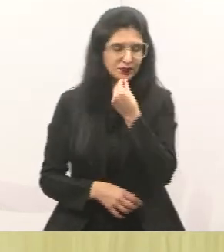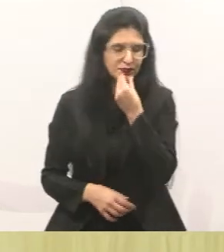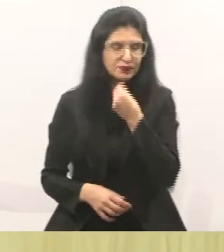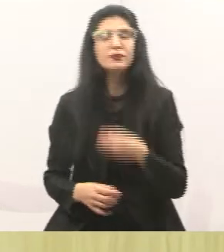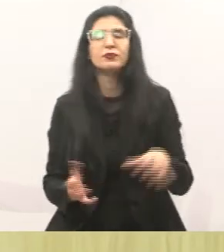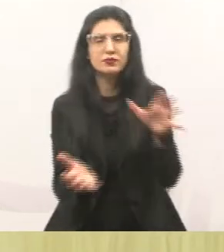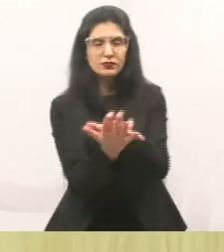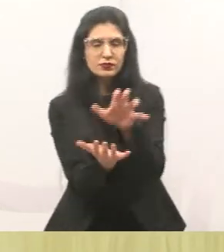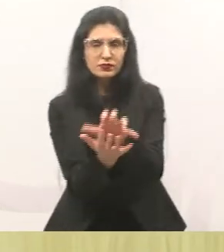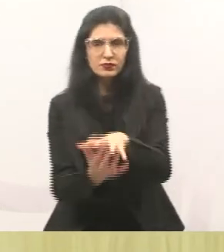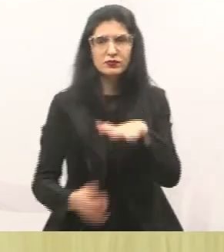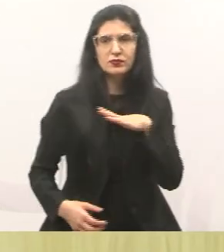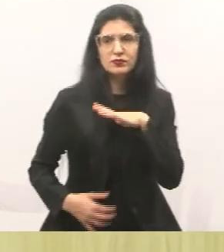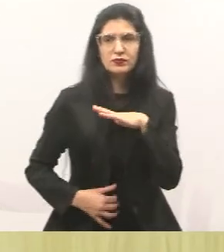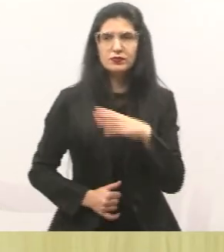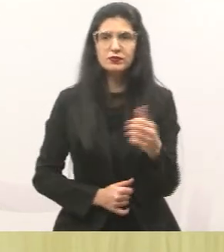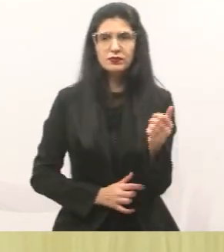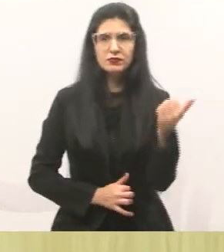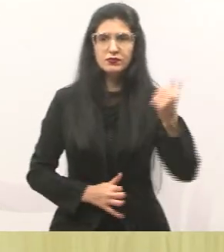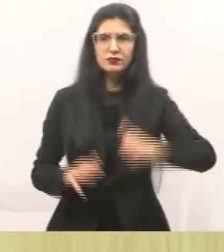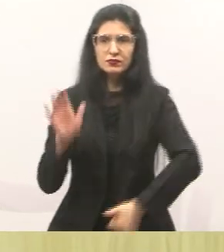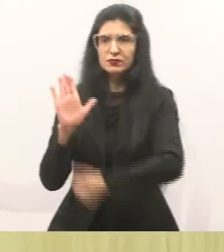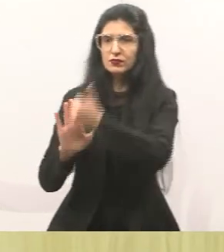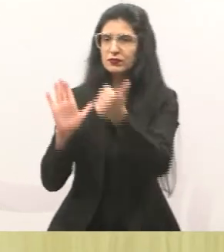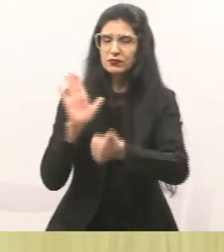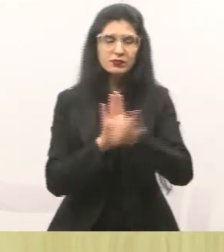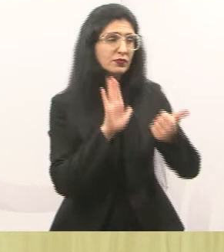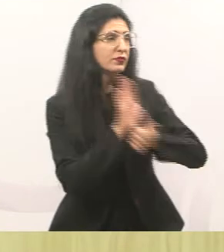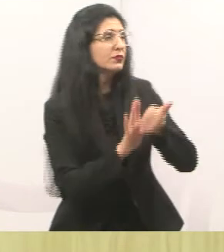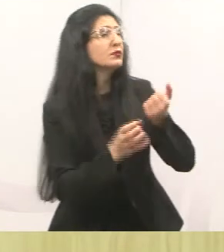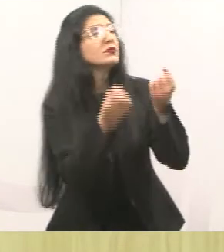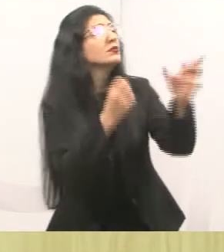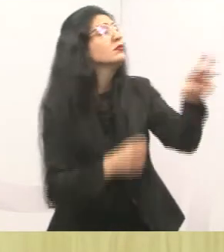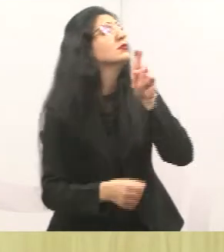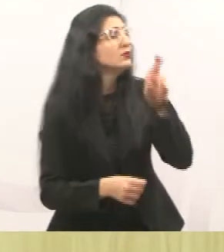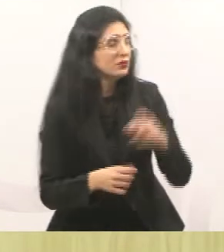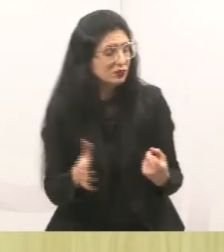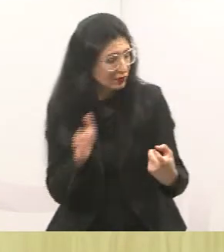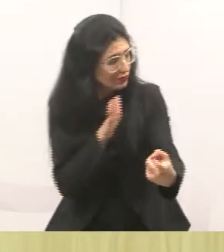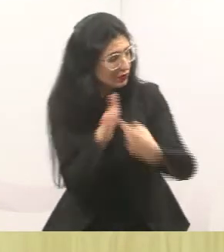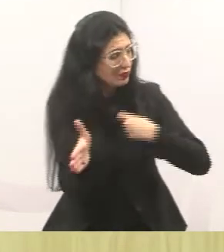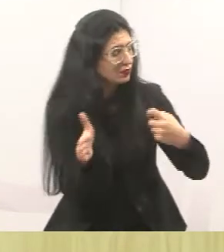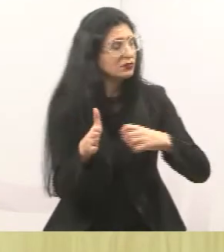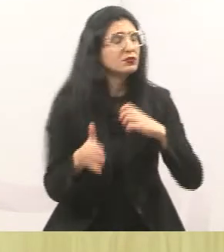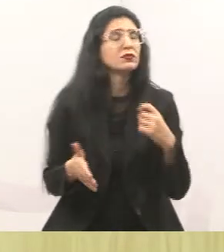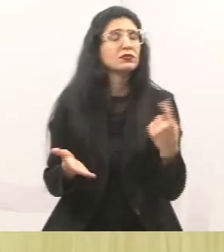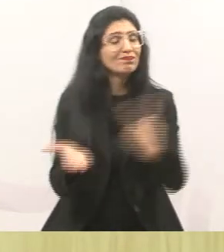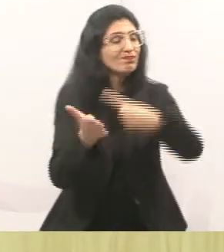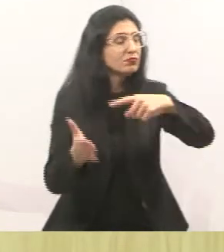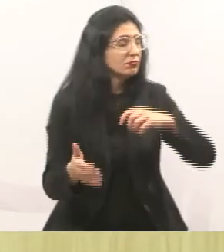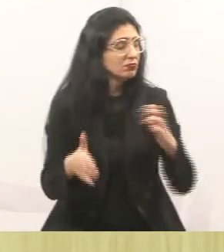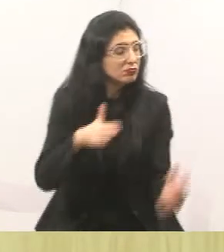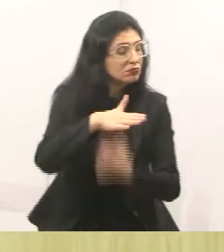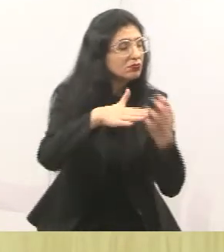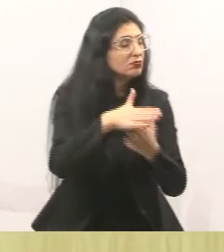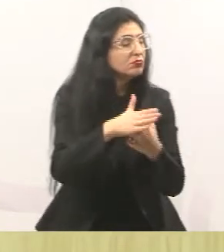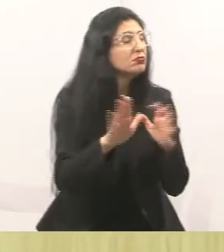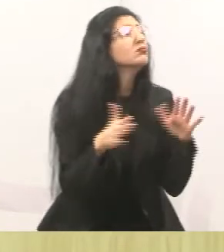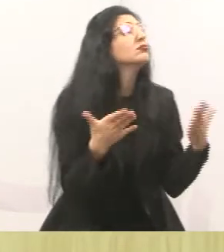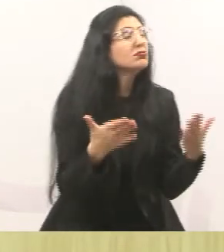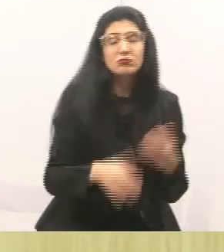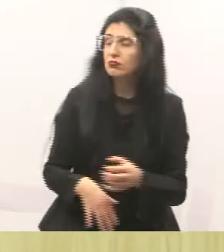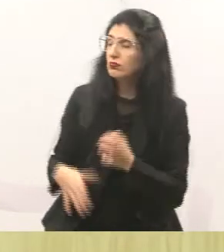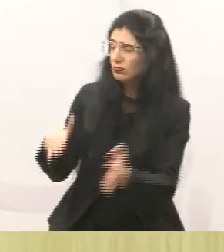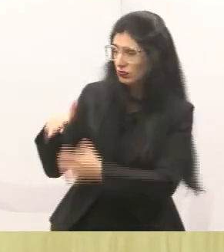pedido de informações. Primeiro, qual a atual situação do contrato com a referida empresa prestadora de serviços? Dois, os